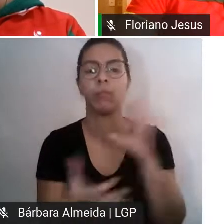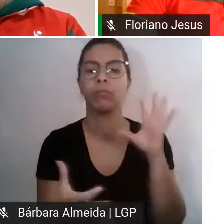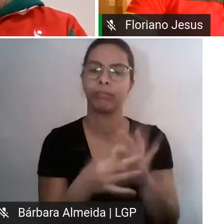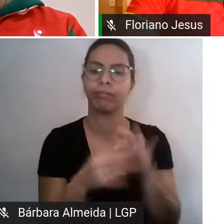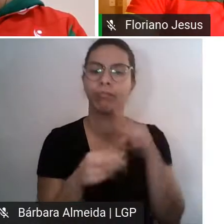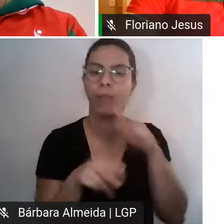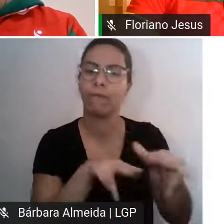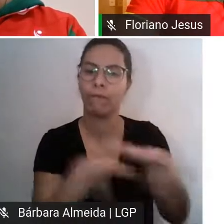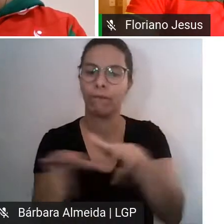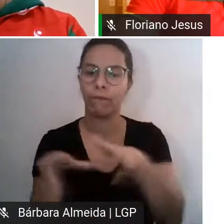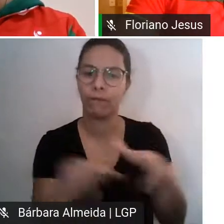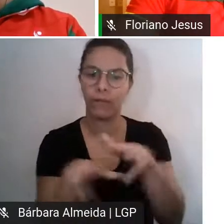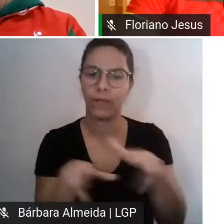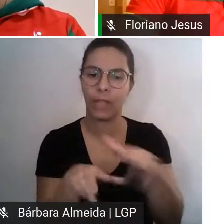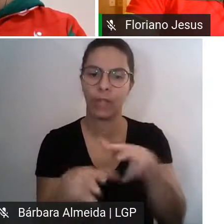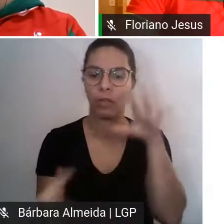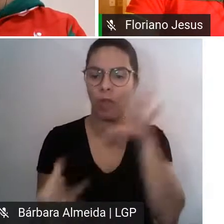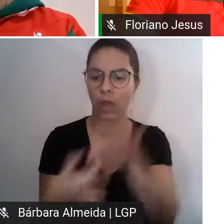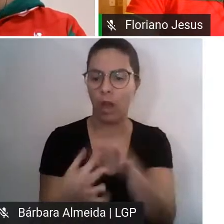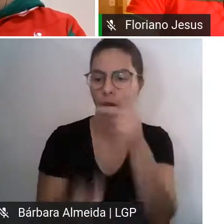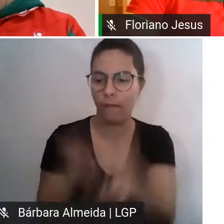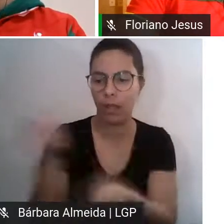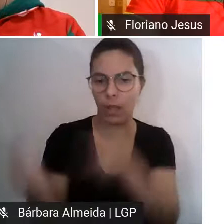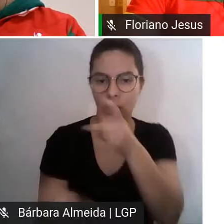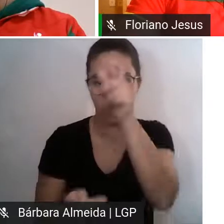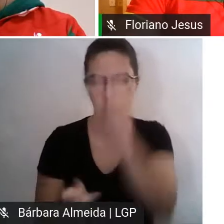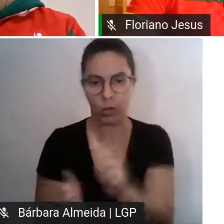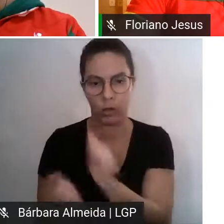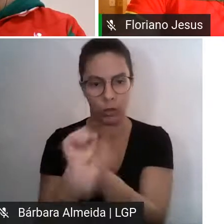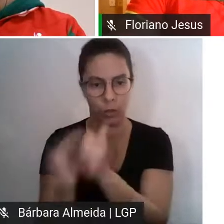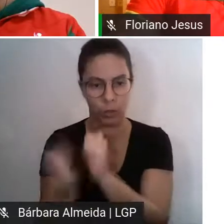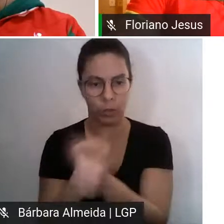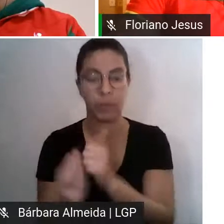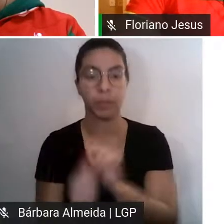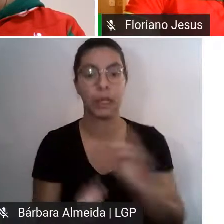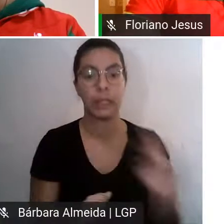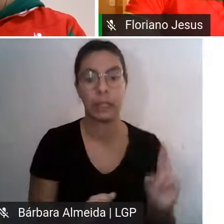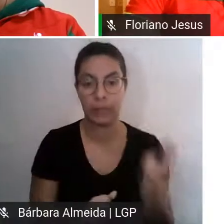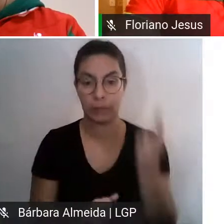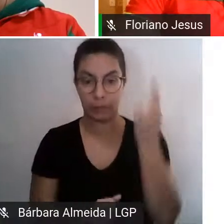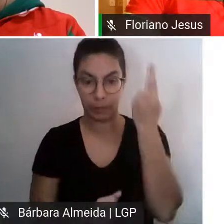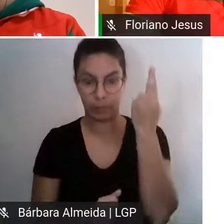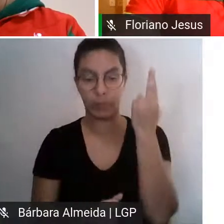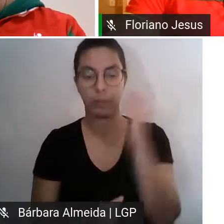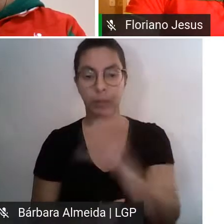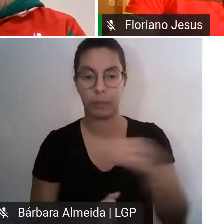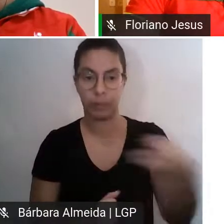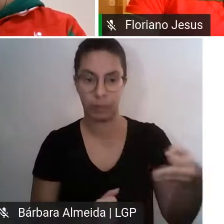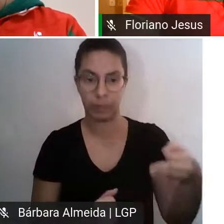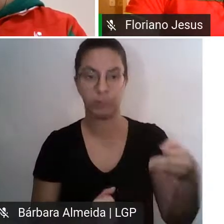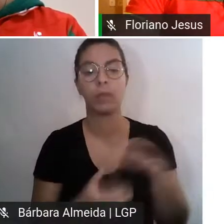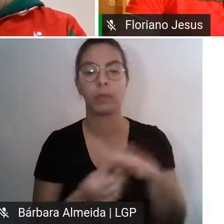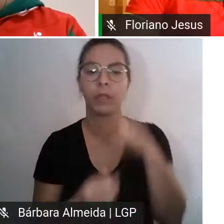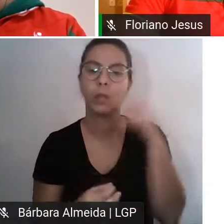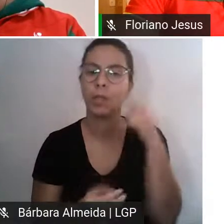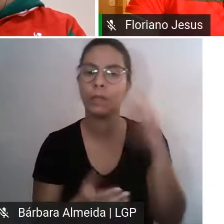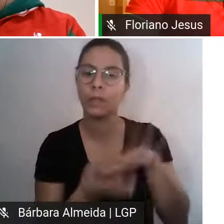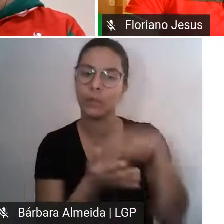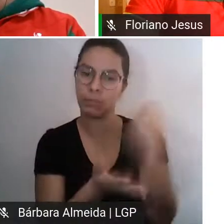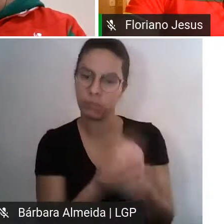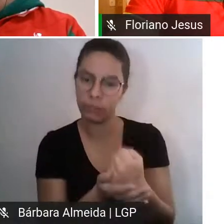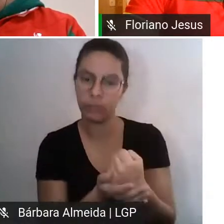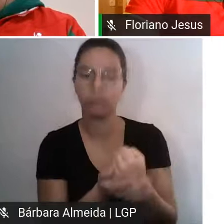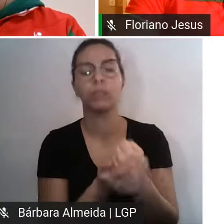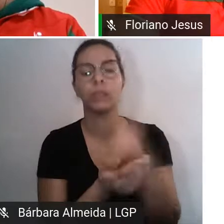sobre classificação funcional desportiva que o Comitê Paralímpico exibiu a cada quarta-feira nas últimas